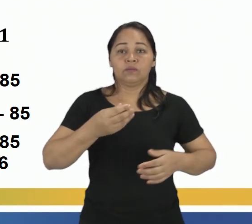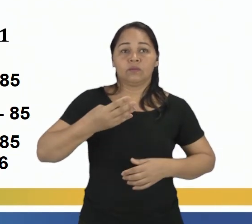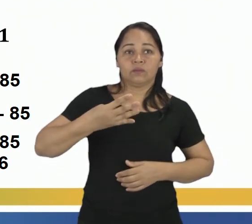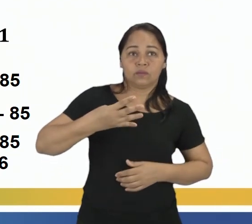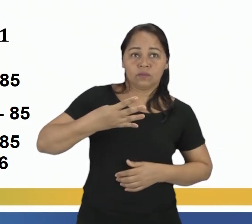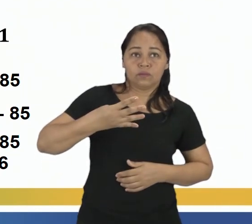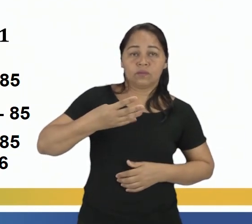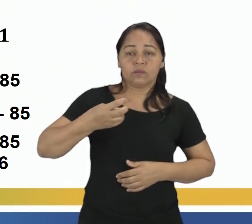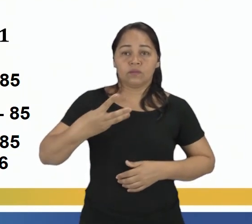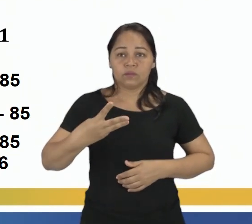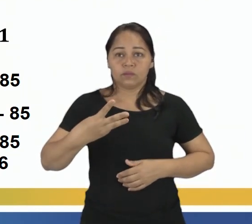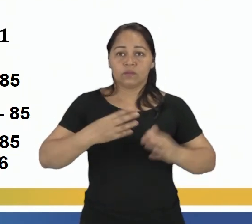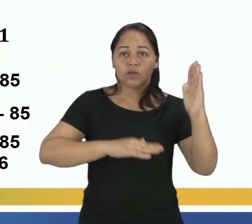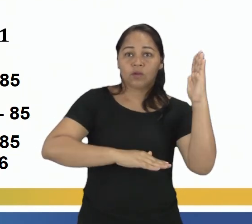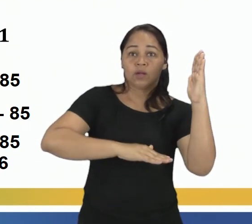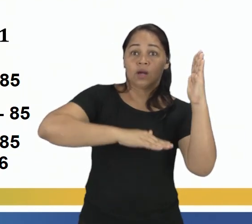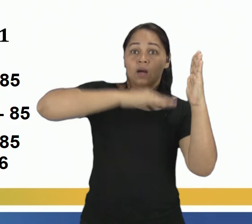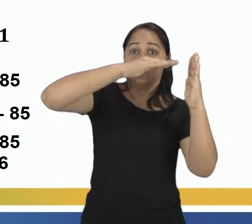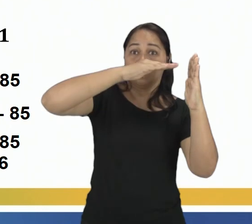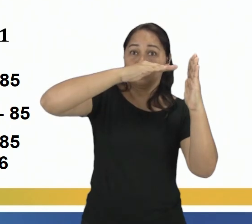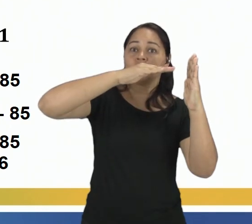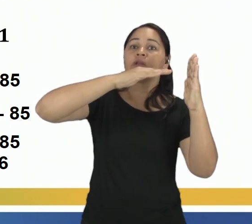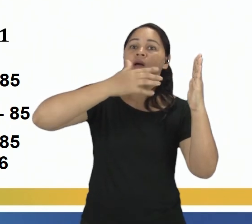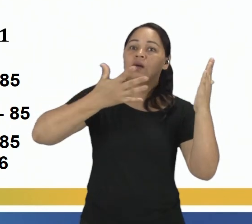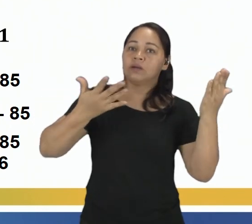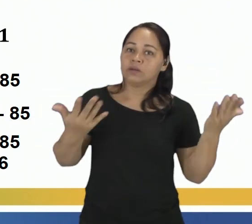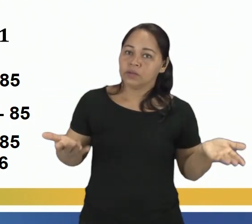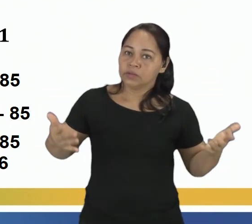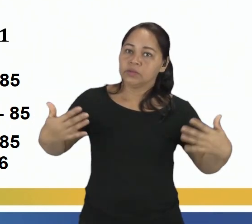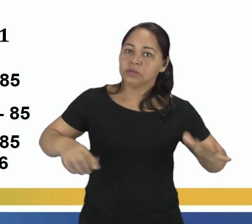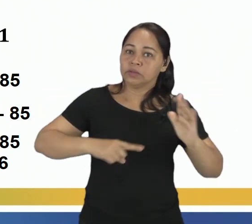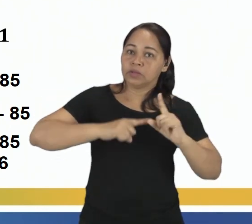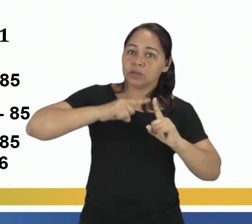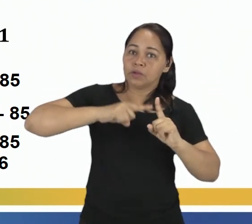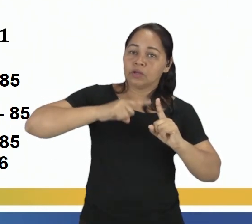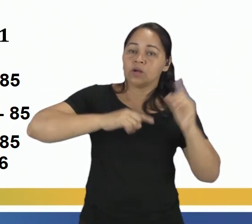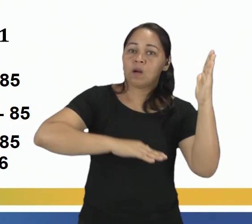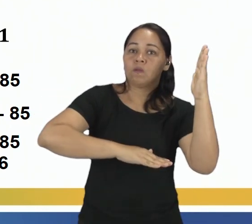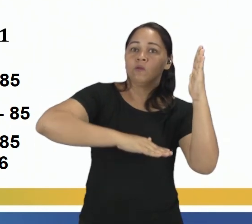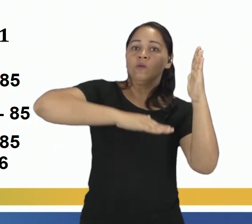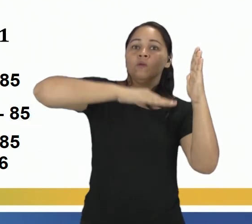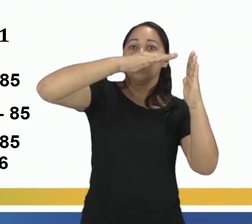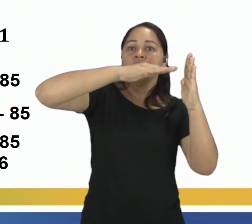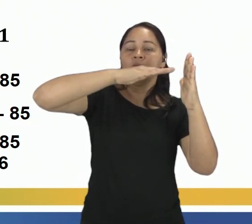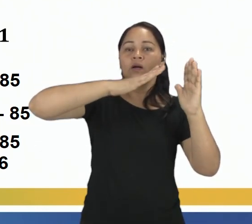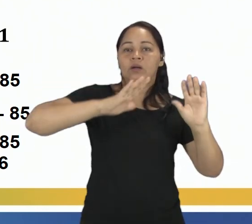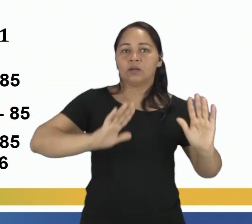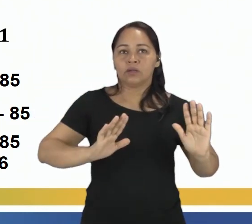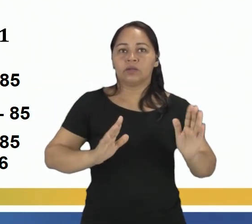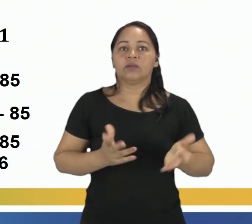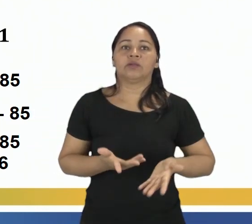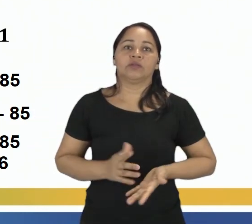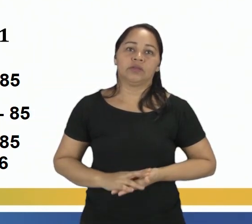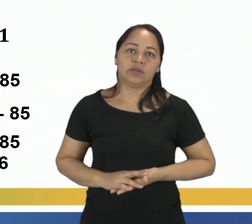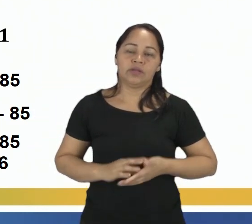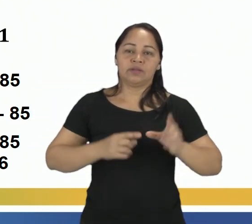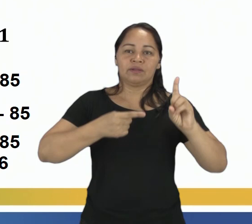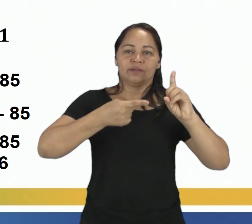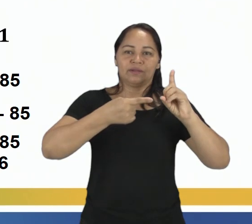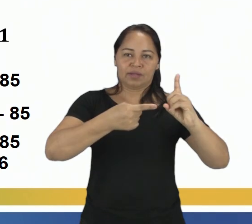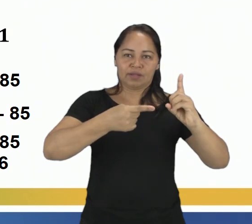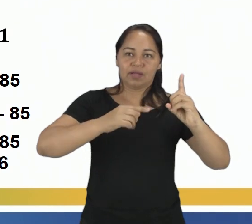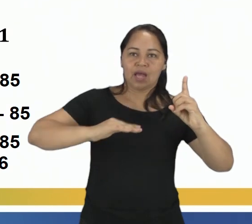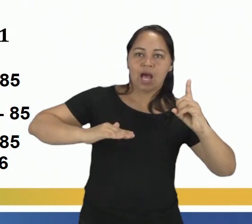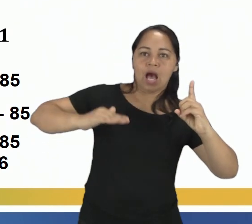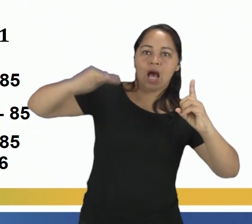ok? Então, tenho aí a temperatura alta, sendo letra D, e a resposta está concluída. Ficou claro